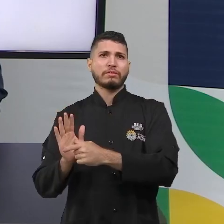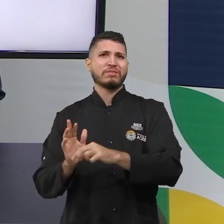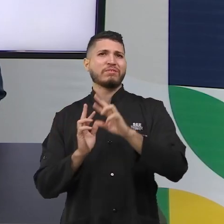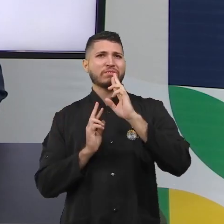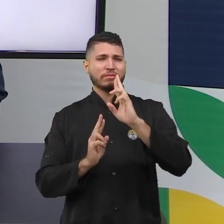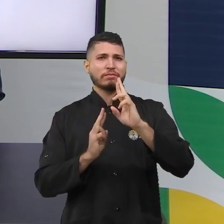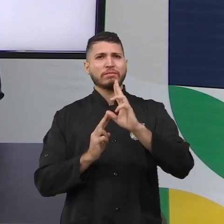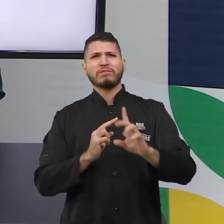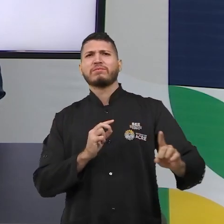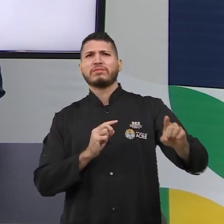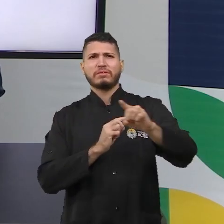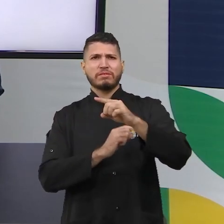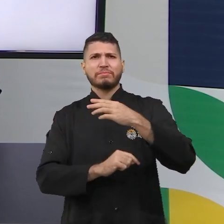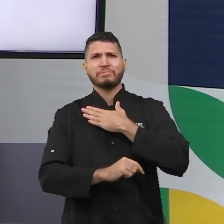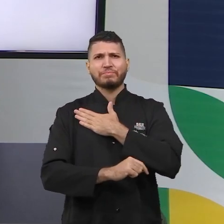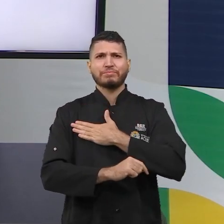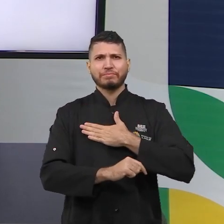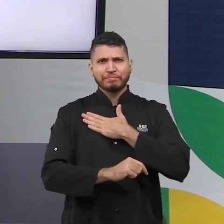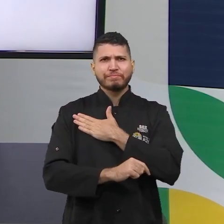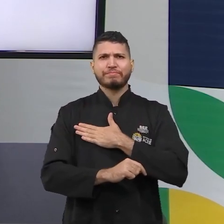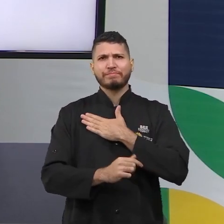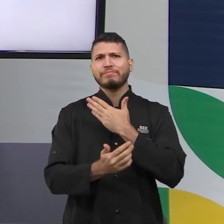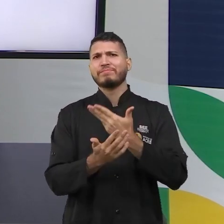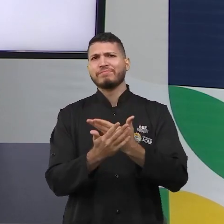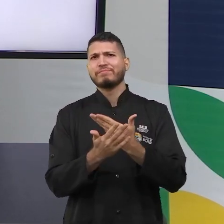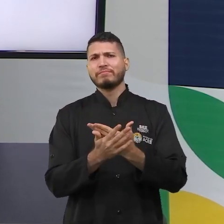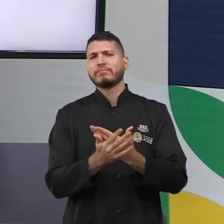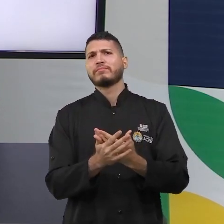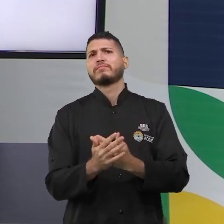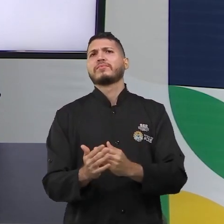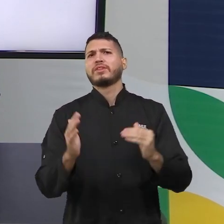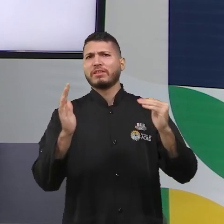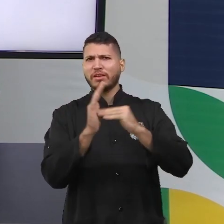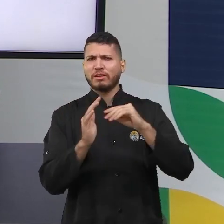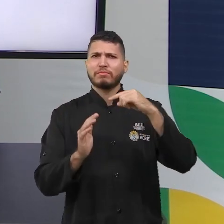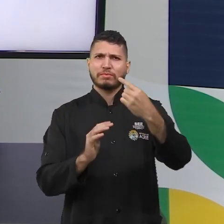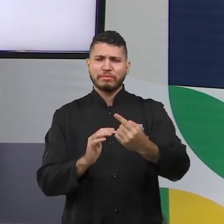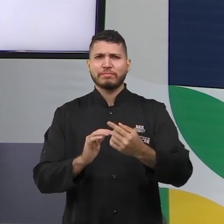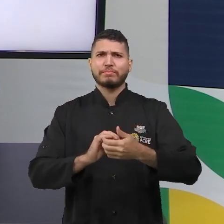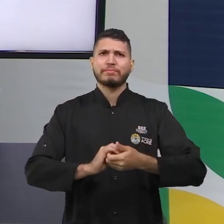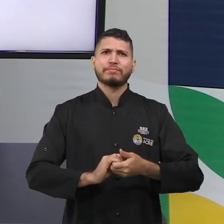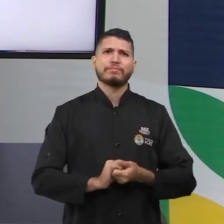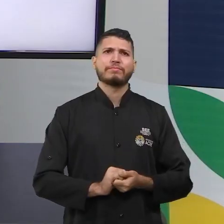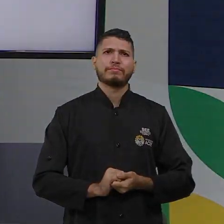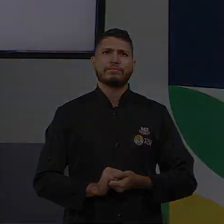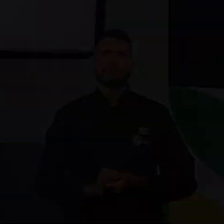muito que vocês tenham gostado da aula, aguardo vocês na próxima. Até mais!